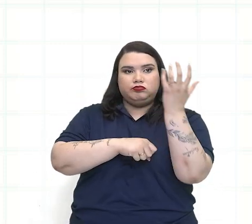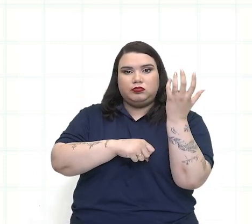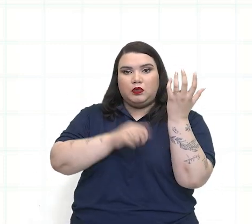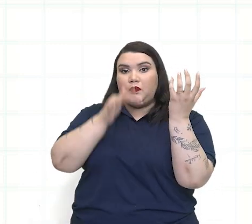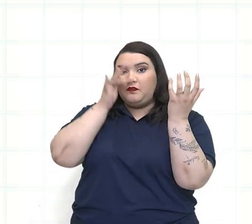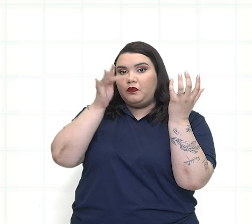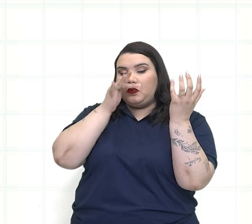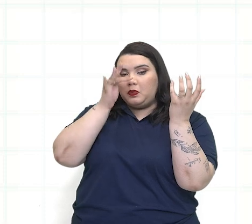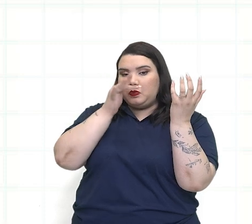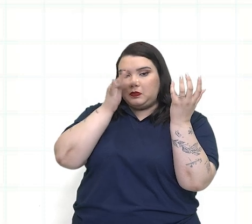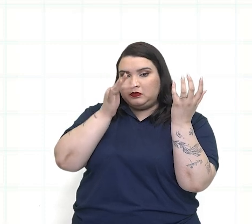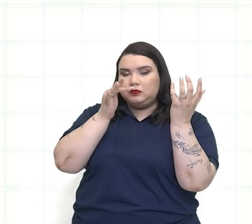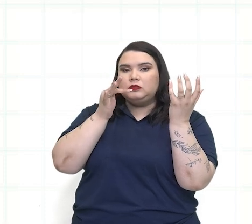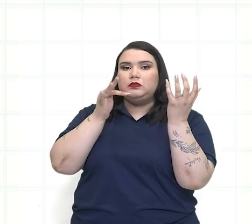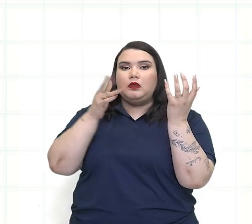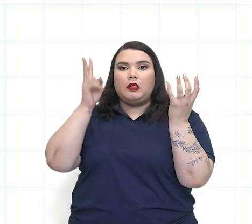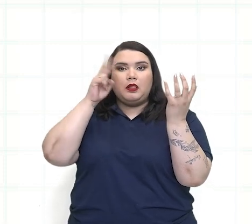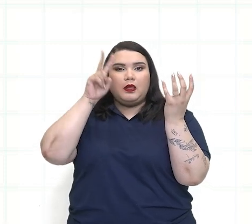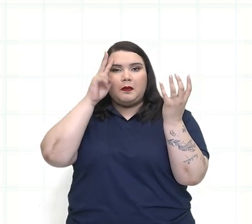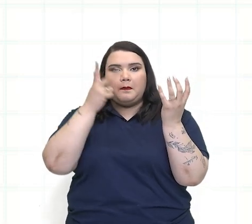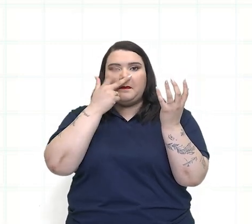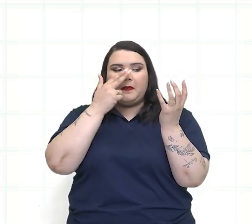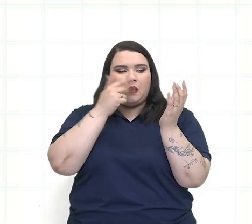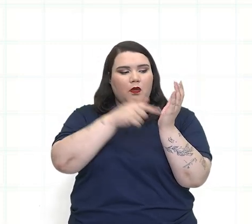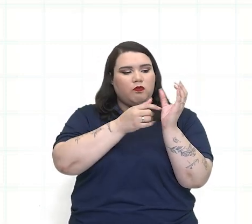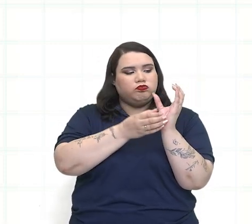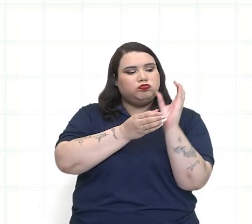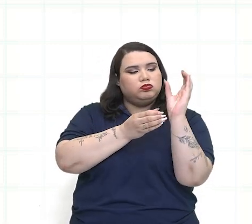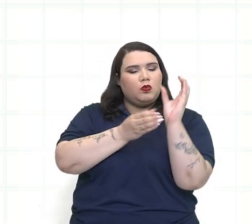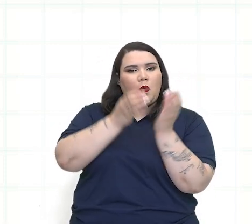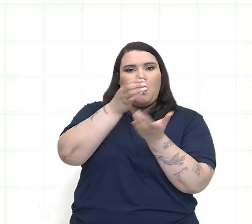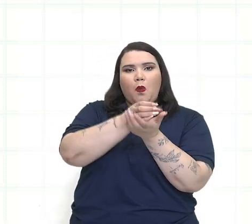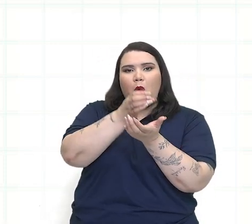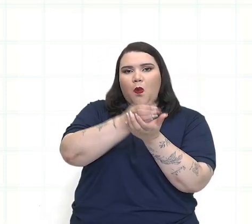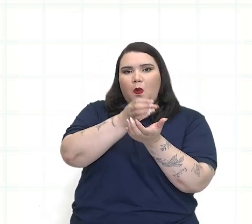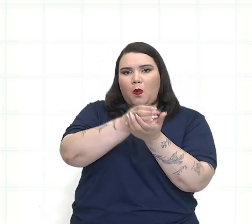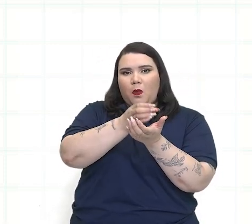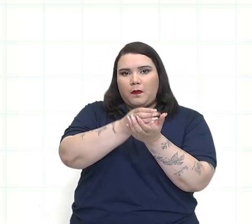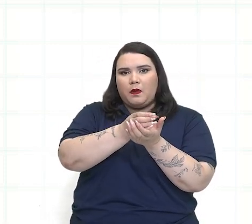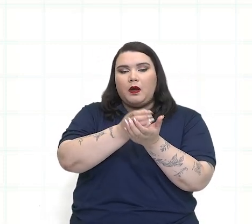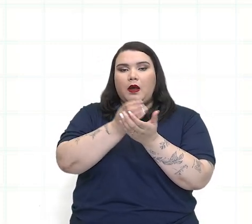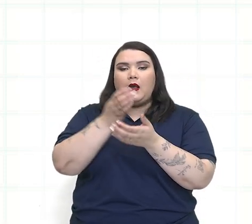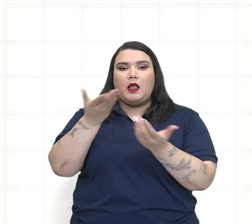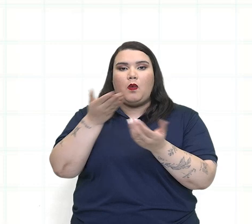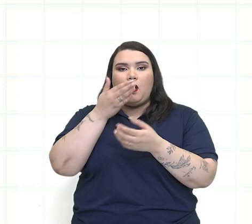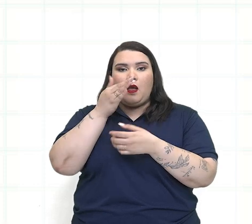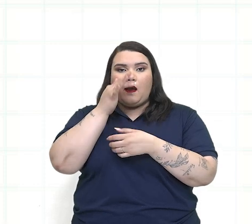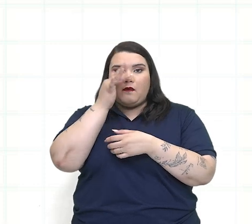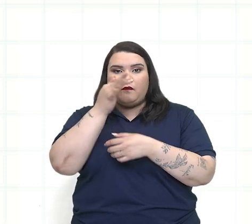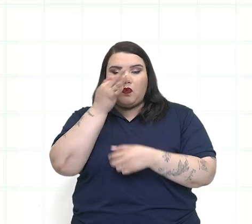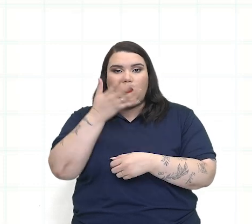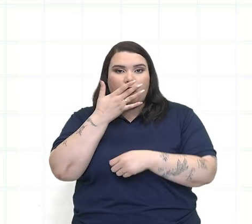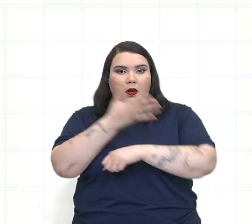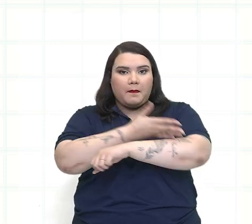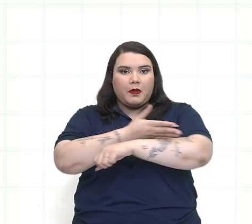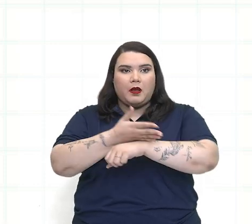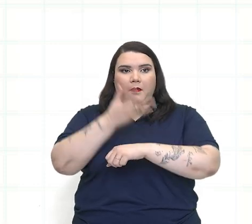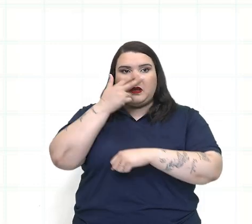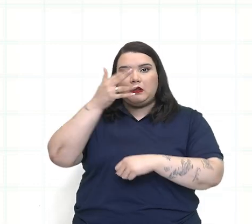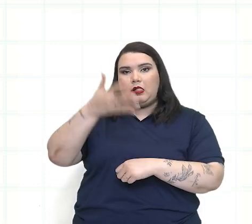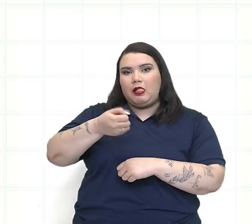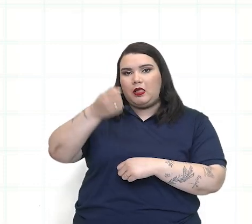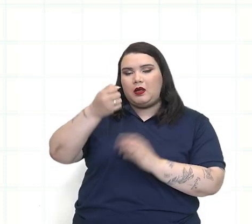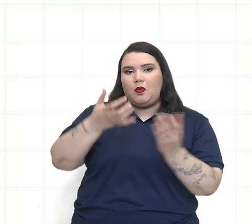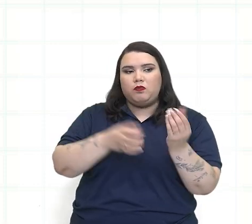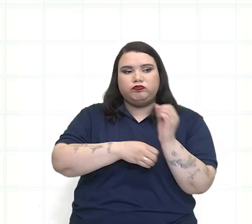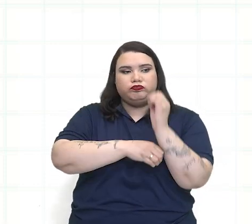né? Que ela lembra um copo, né? Como a flor é branca, então lembra o leite.